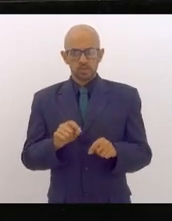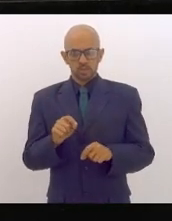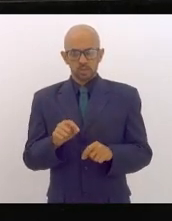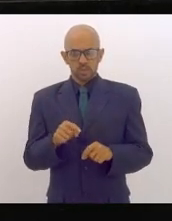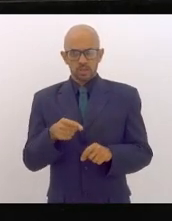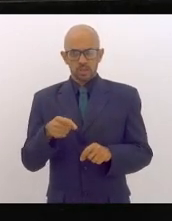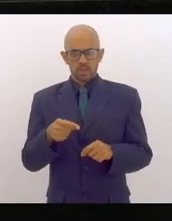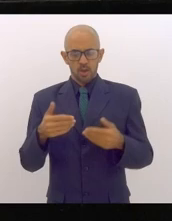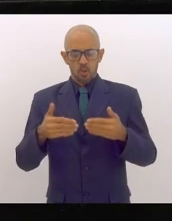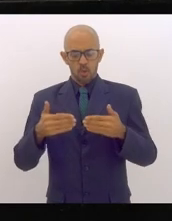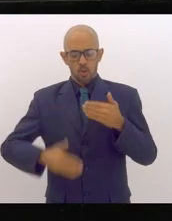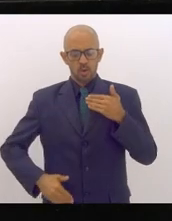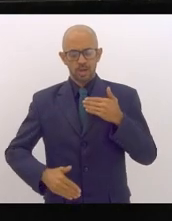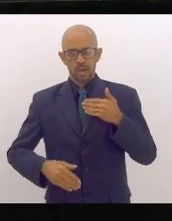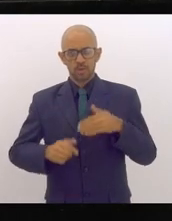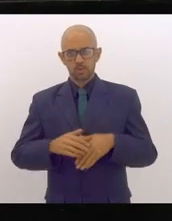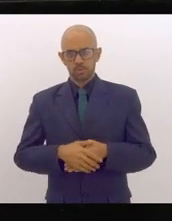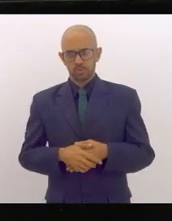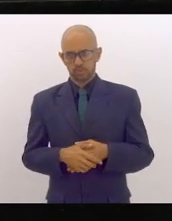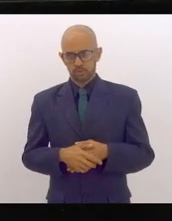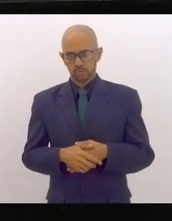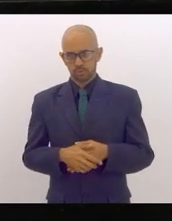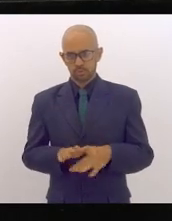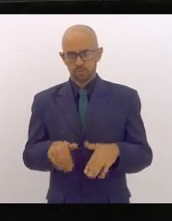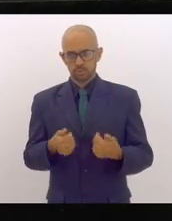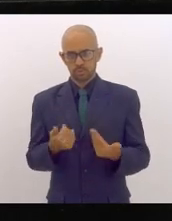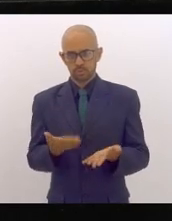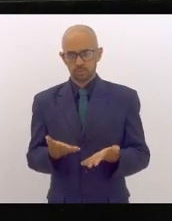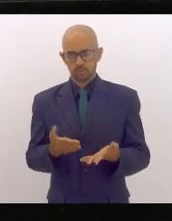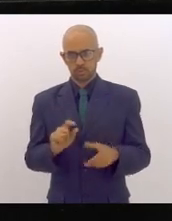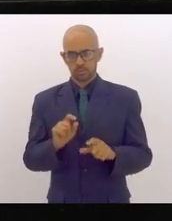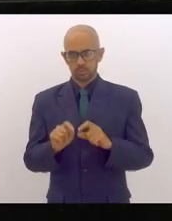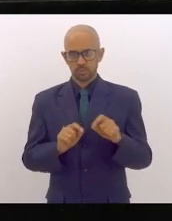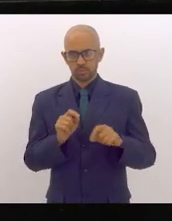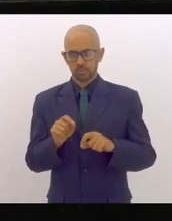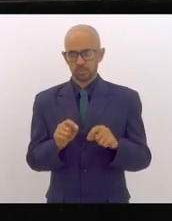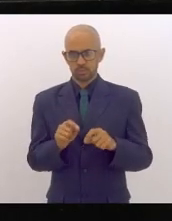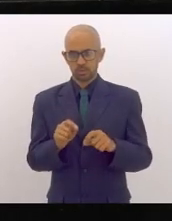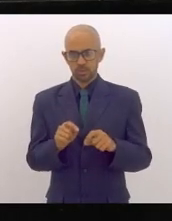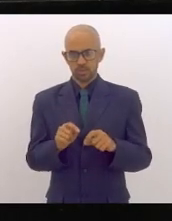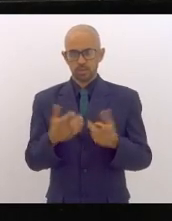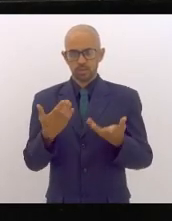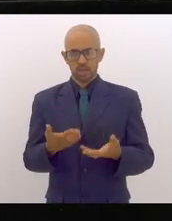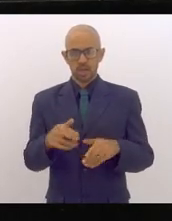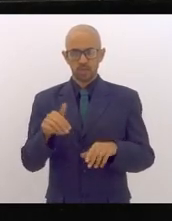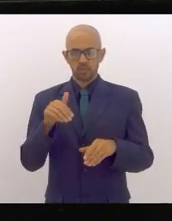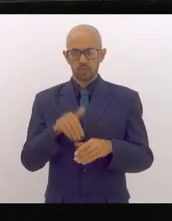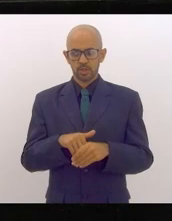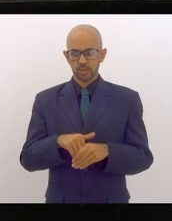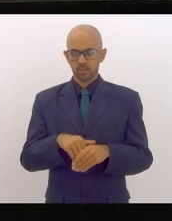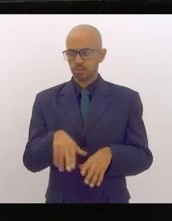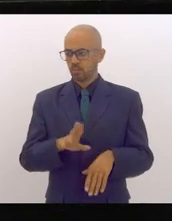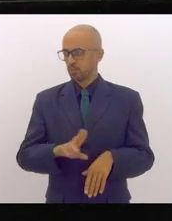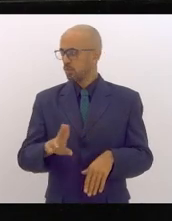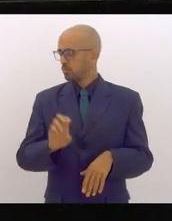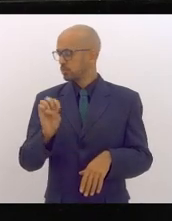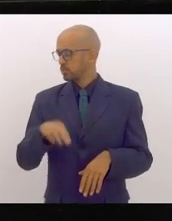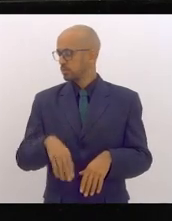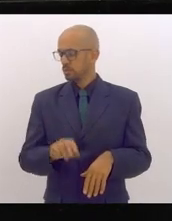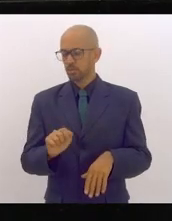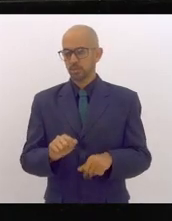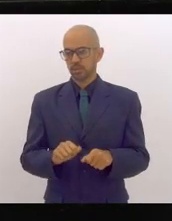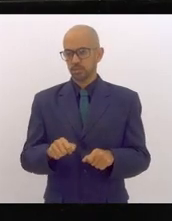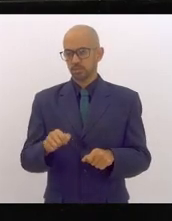posição contrária. Então eu, como deputado estadual, quero votação nominal sim, que eu vou levar isso para minhas